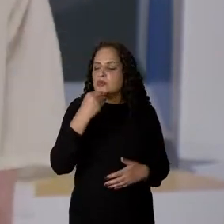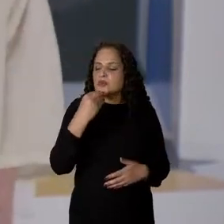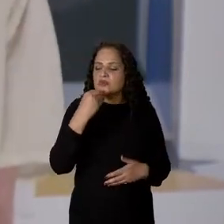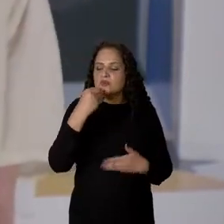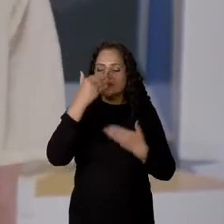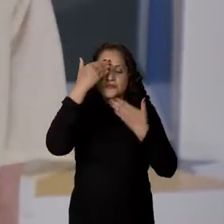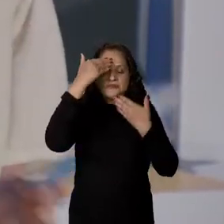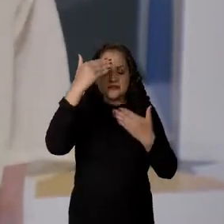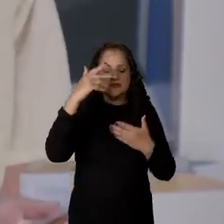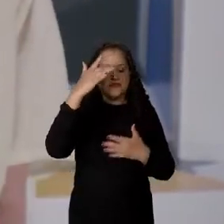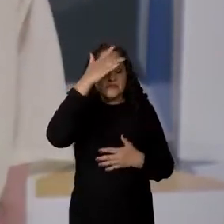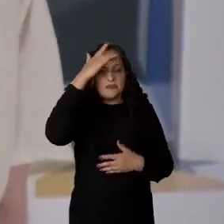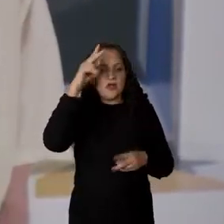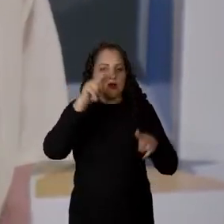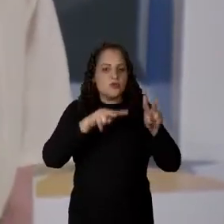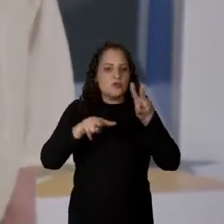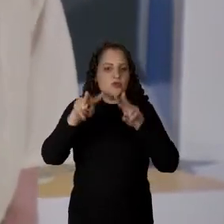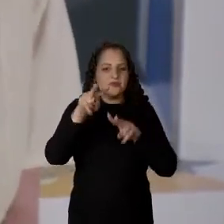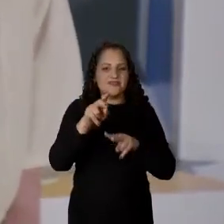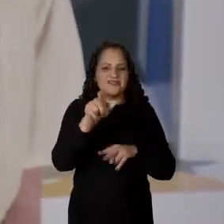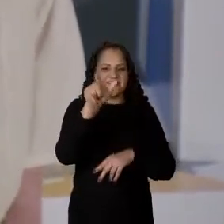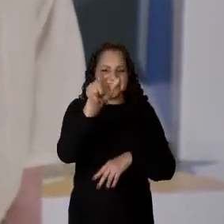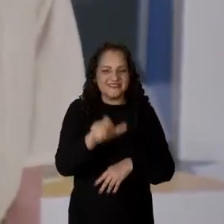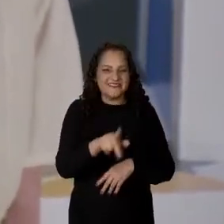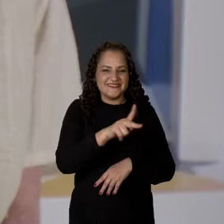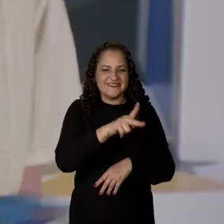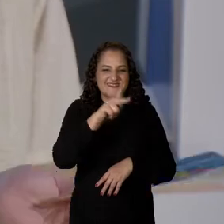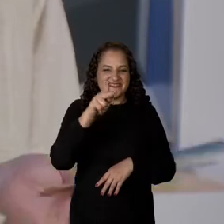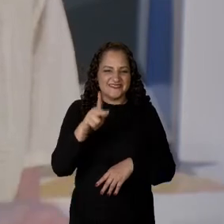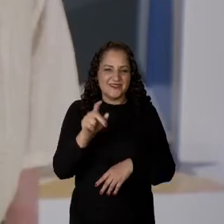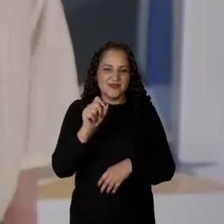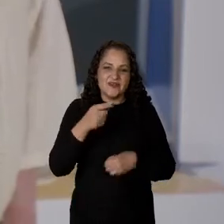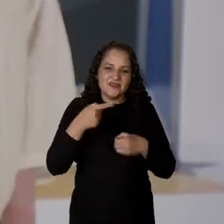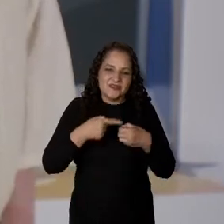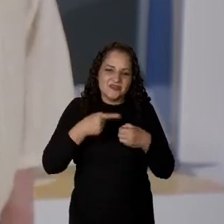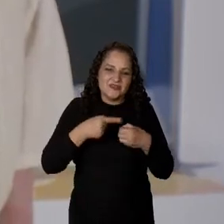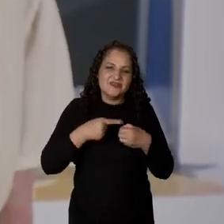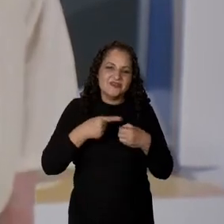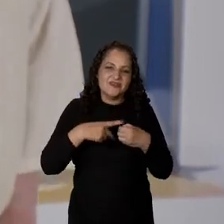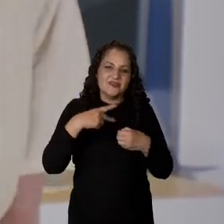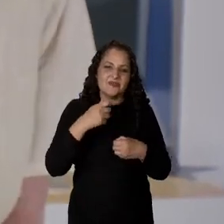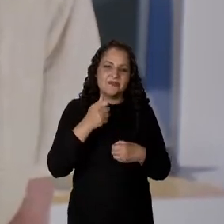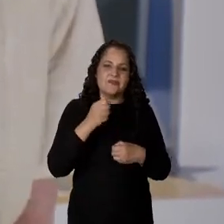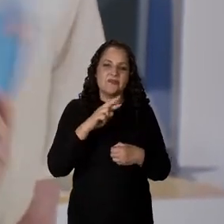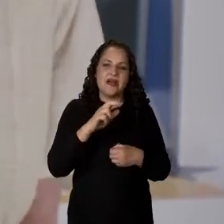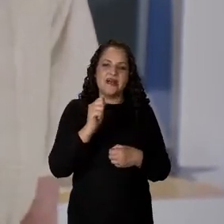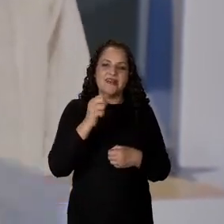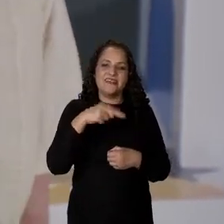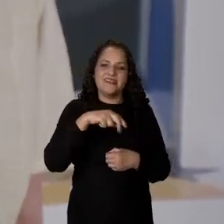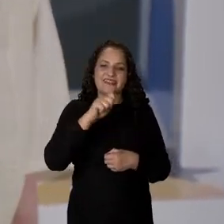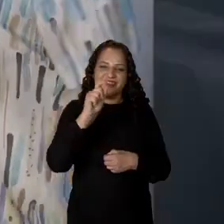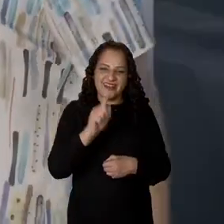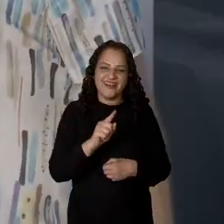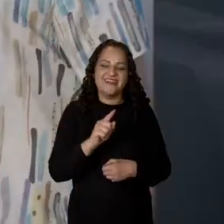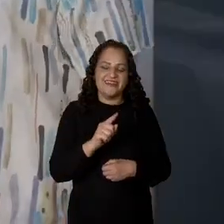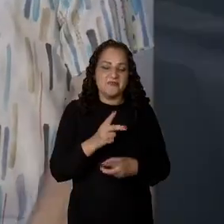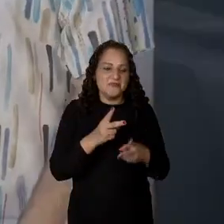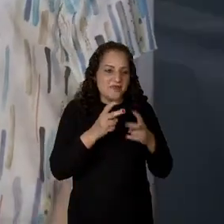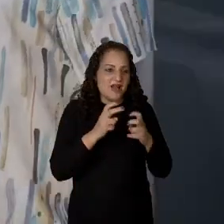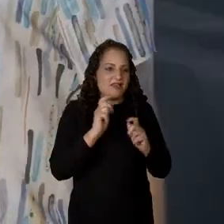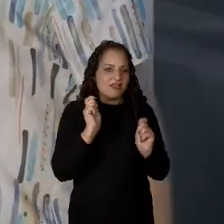as pessoas que olharam para um professor do interior do Paraná e perceberam nele algum potencial de estar aqui hoje, mas além de tudo